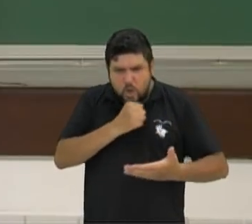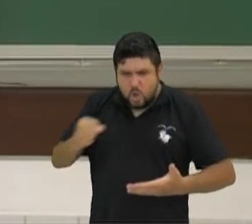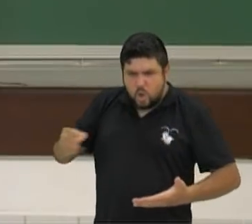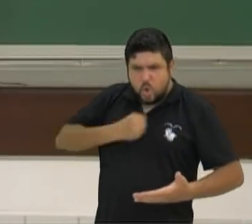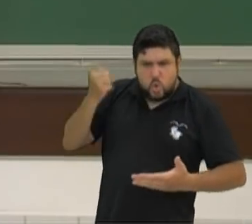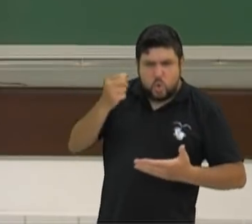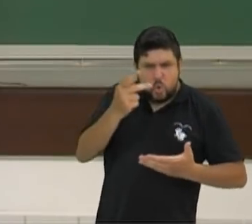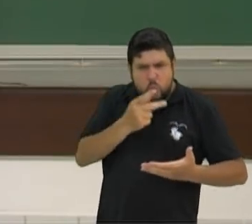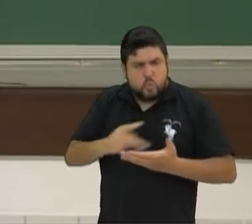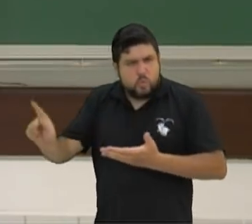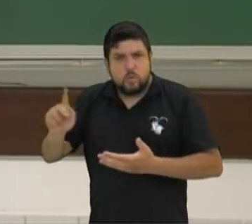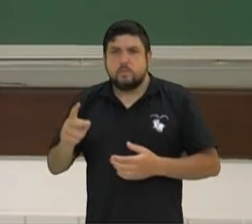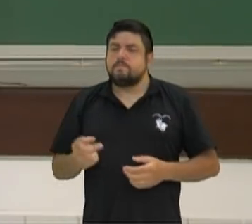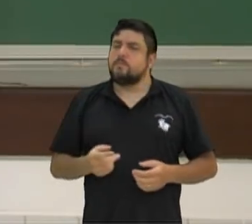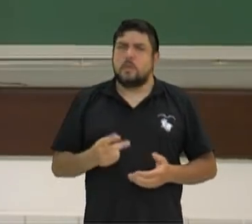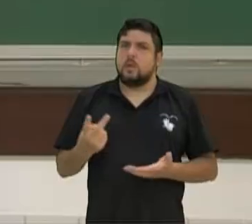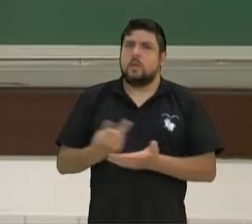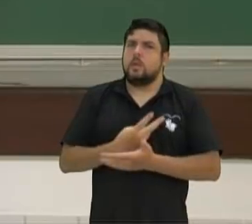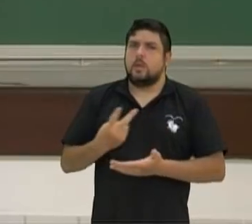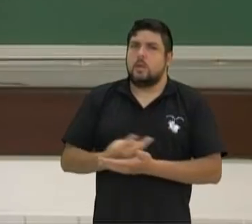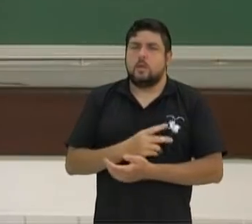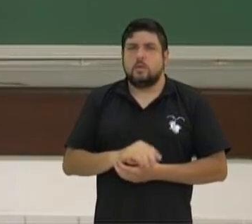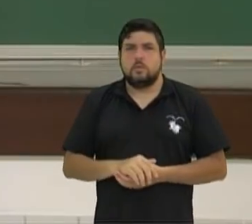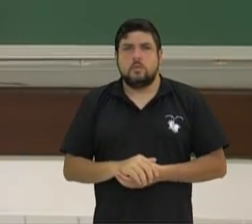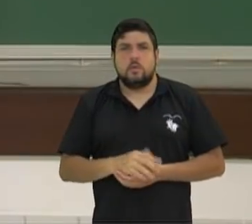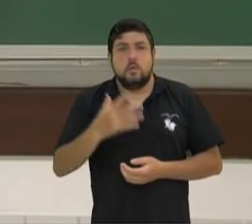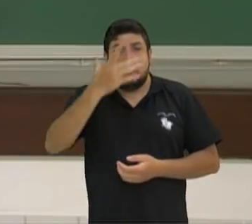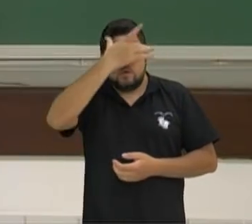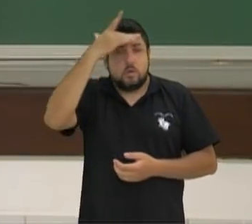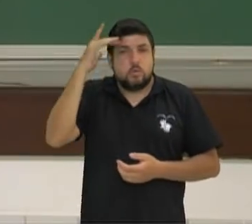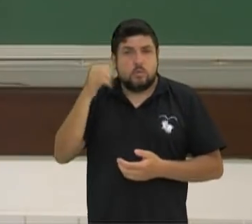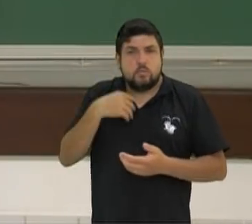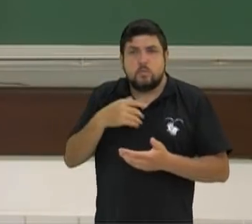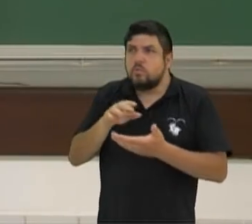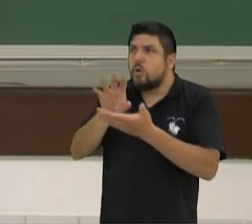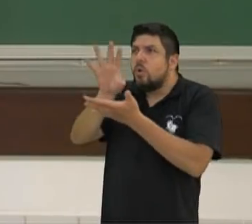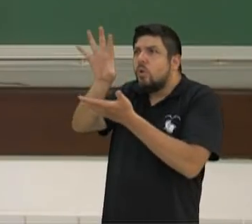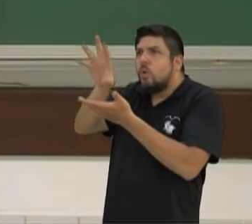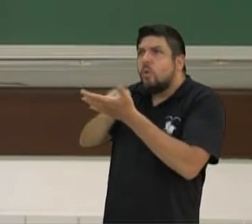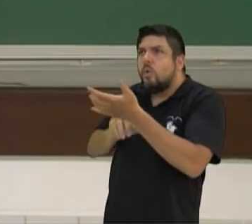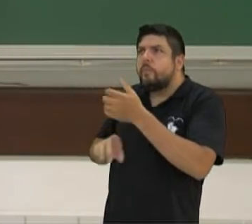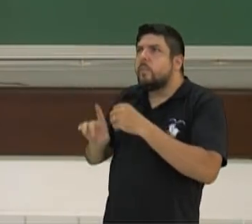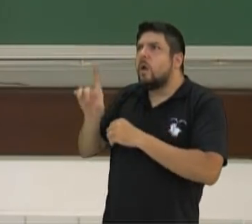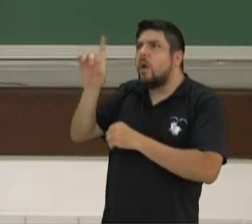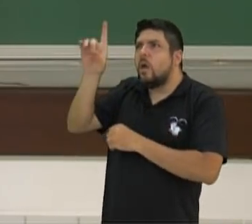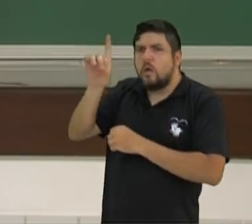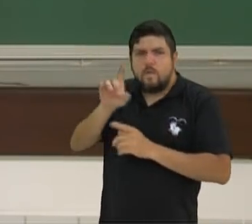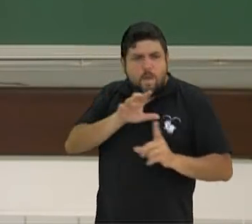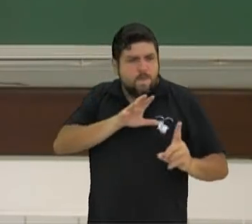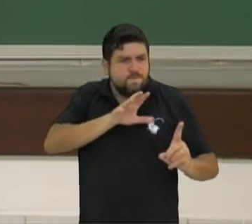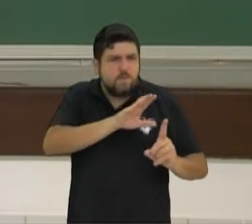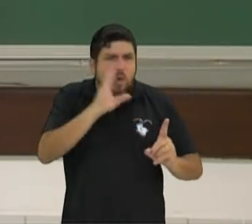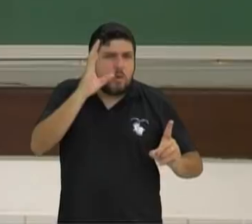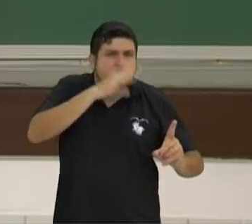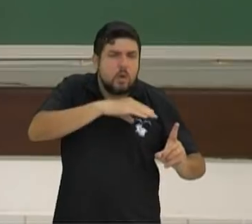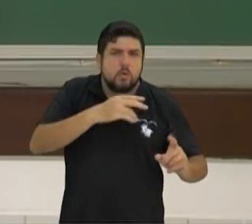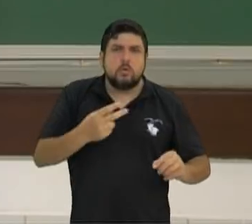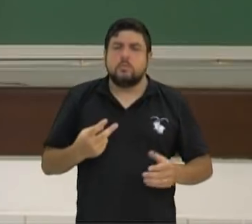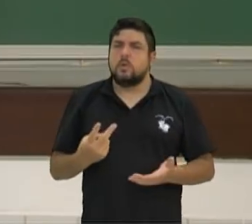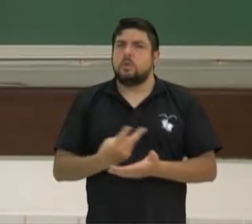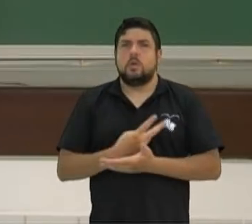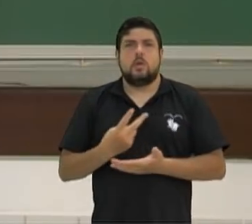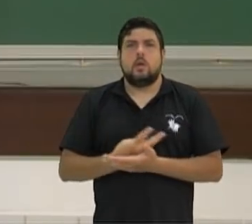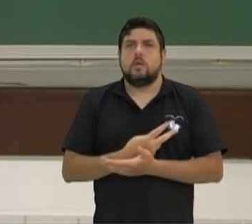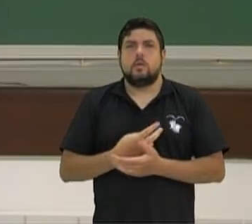pode usar o nome de Deus ou do cristianismo, islamismo, judaísmo, qualquer religião para fazer o mal. Porque as